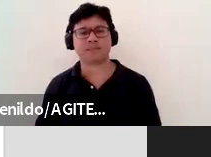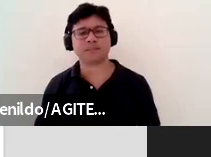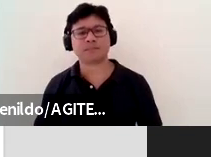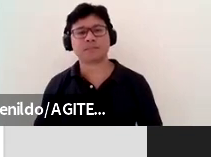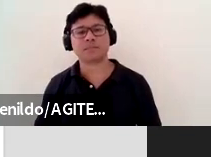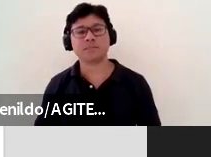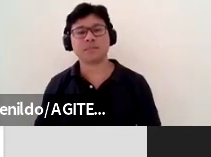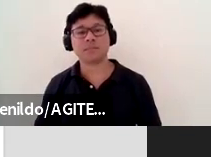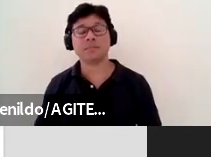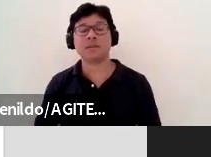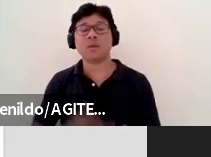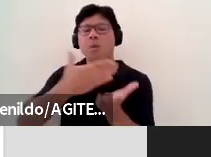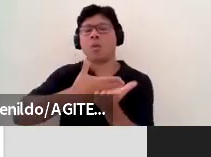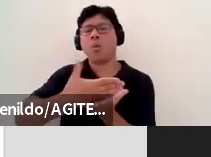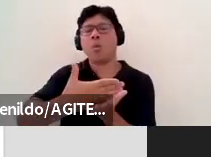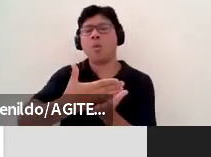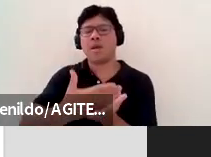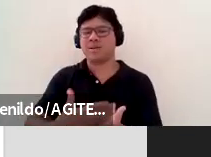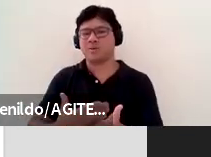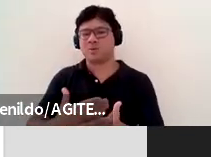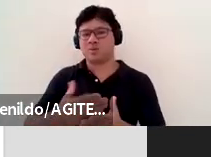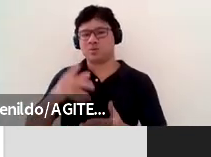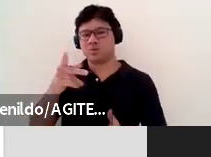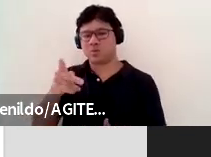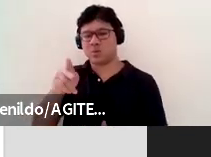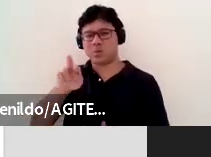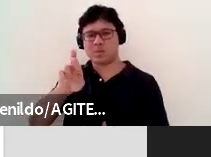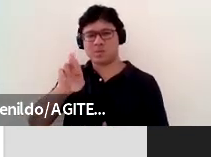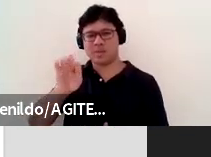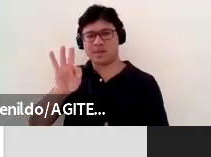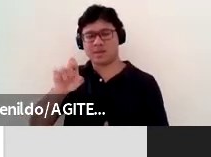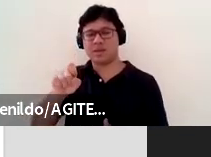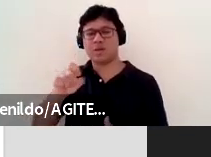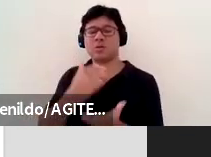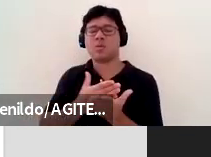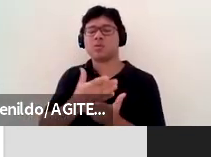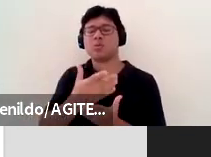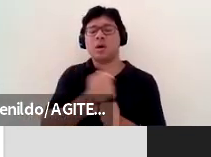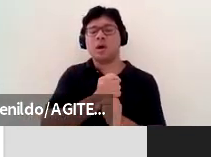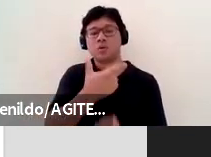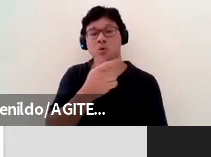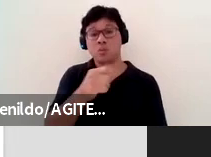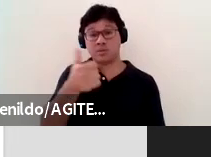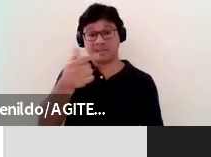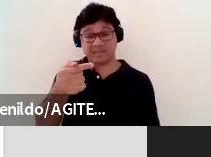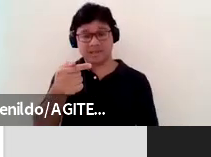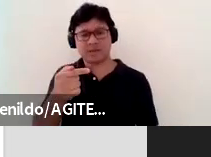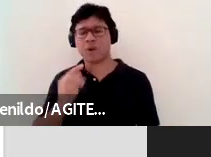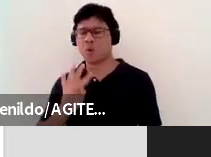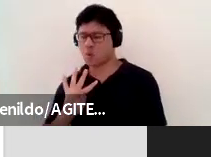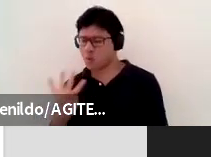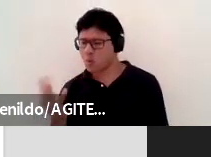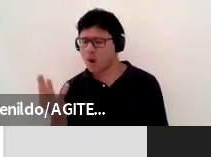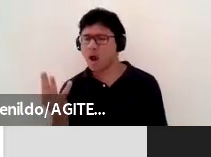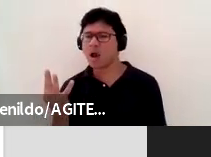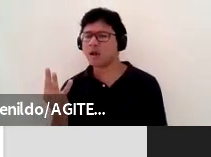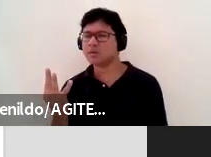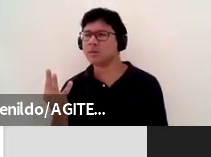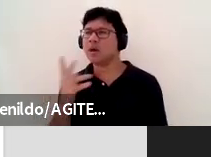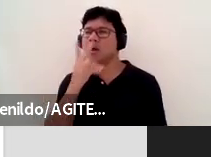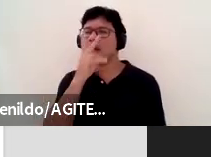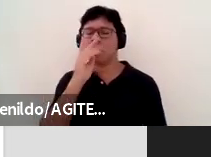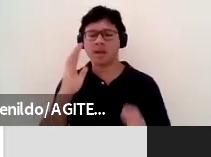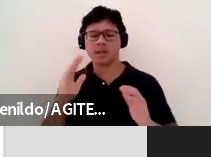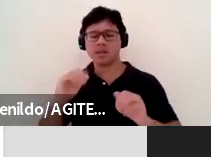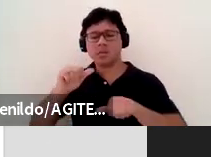A gênese da Pretexto aconteceu em 2017, num momento em que as quatro estavam um pouco numa